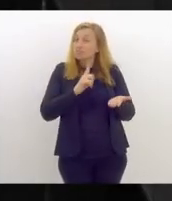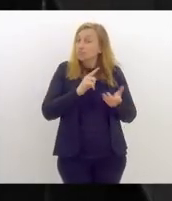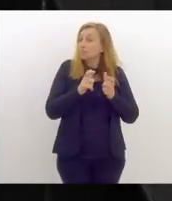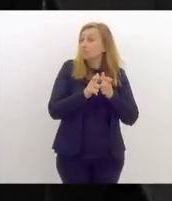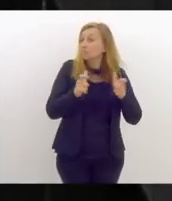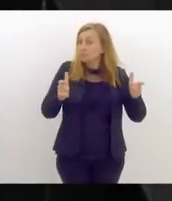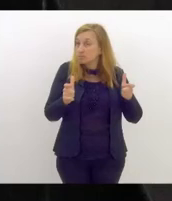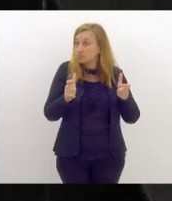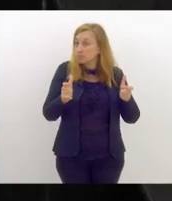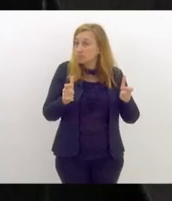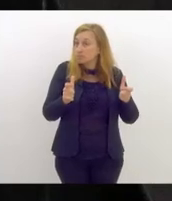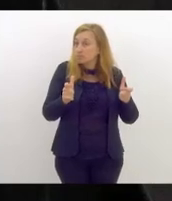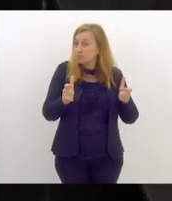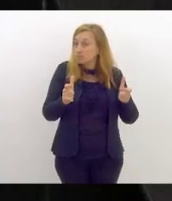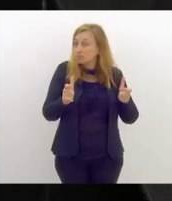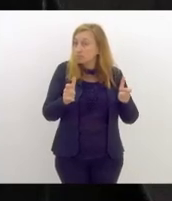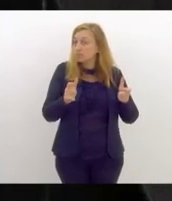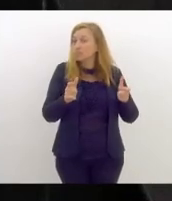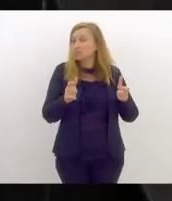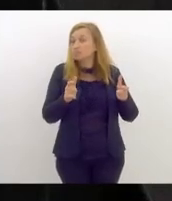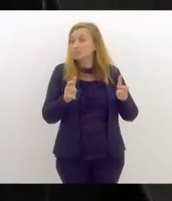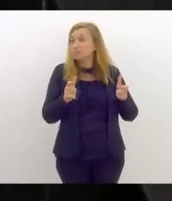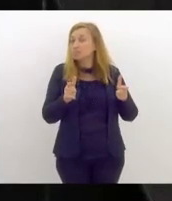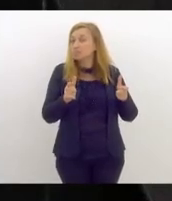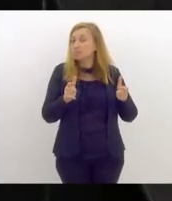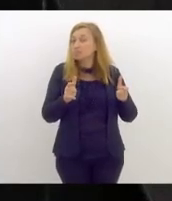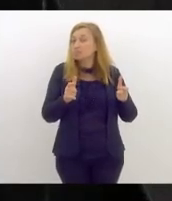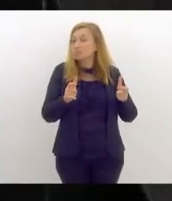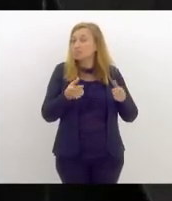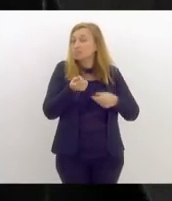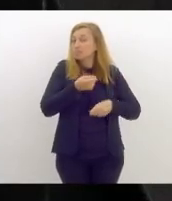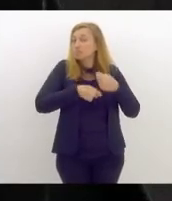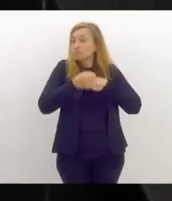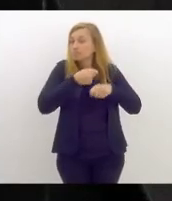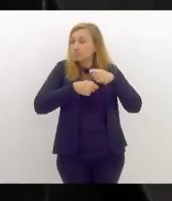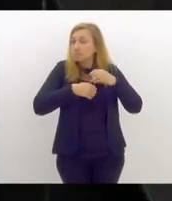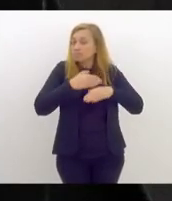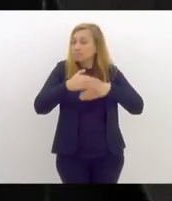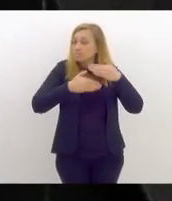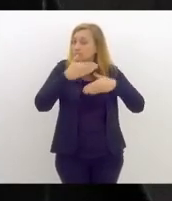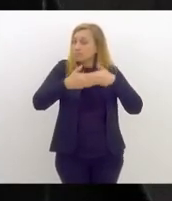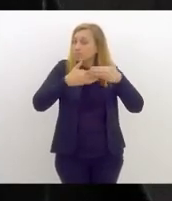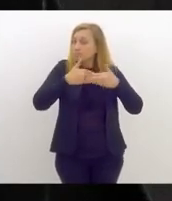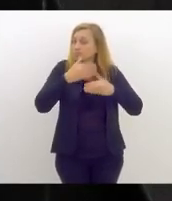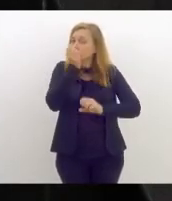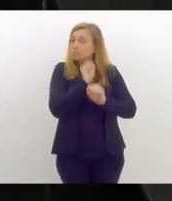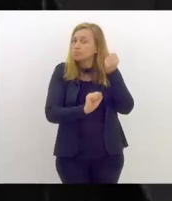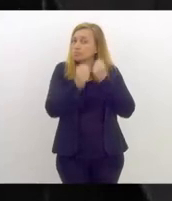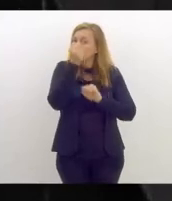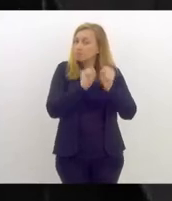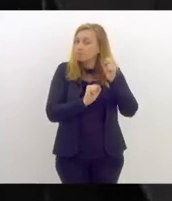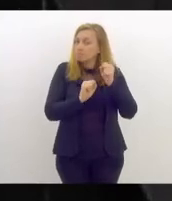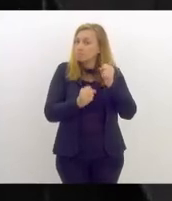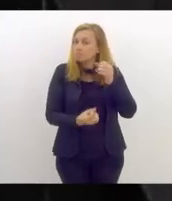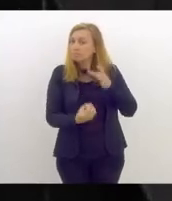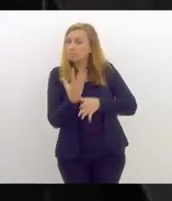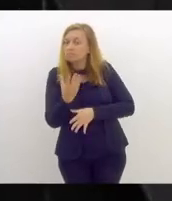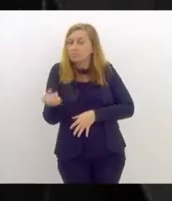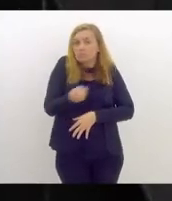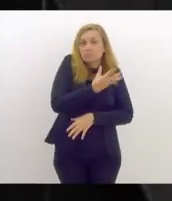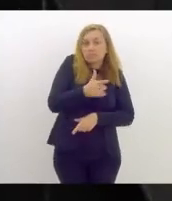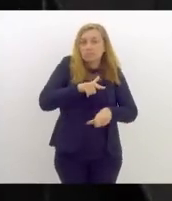crescimento reconhecido o crescimento econômico avanços no processo de industrialização de geração de empregos